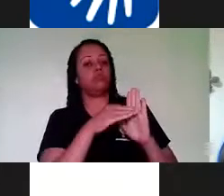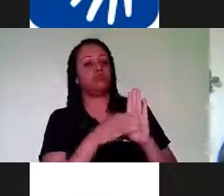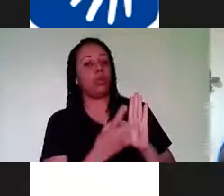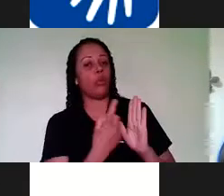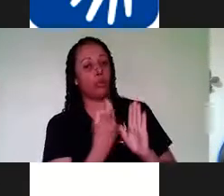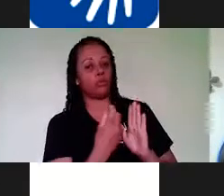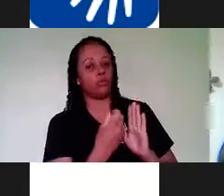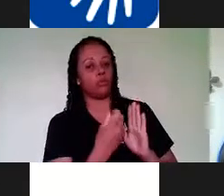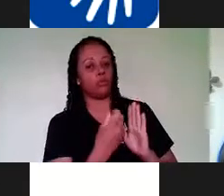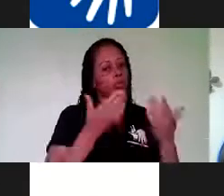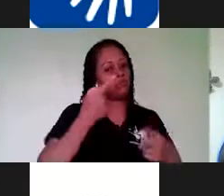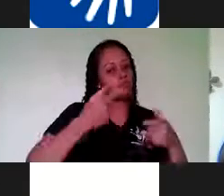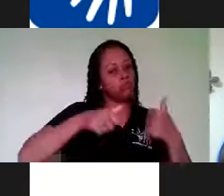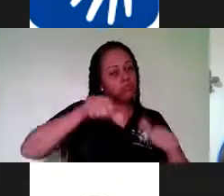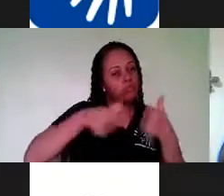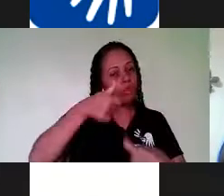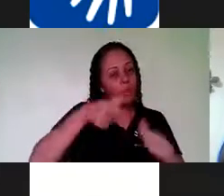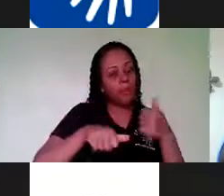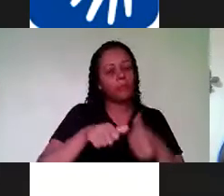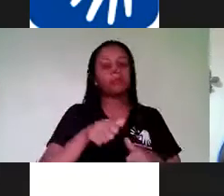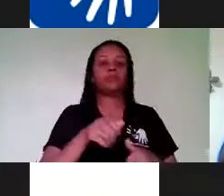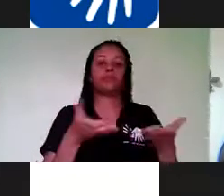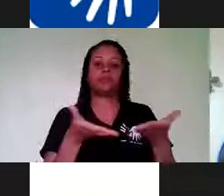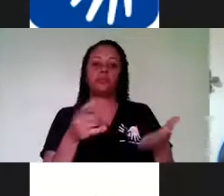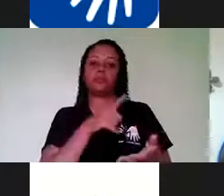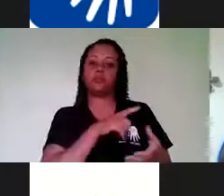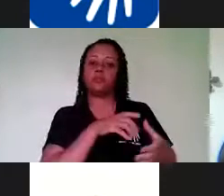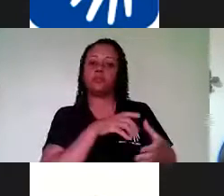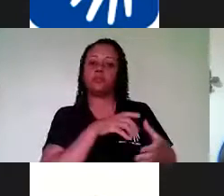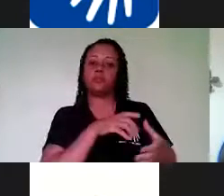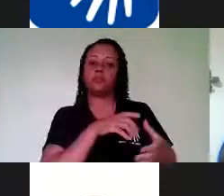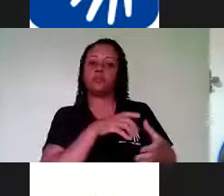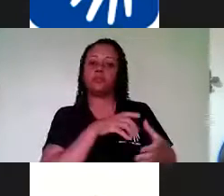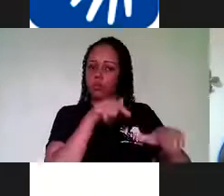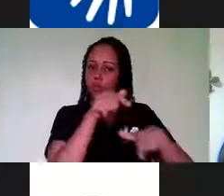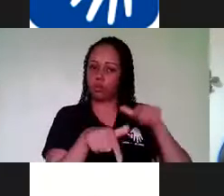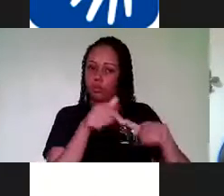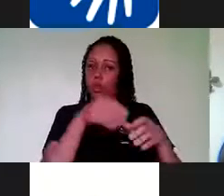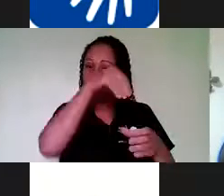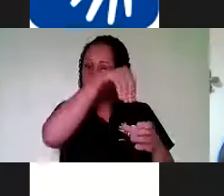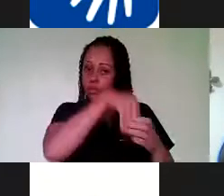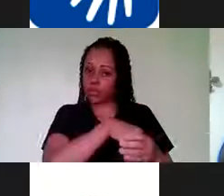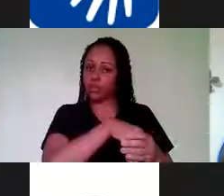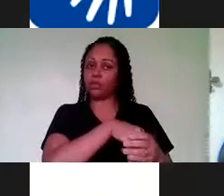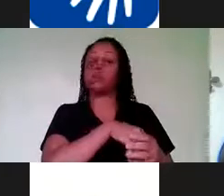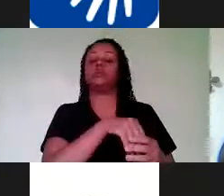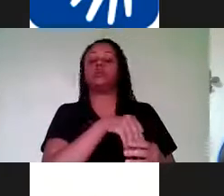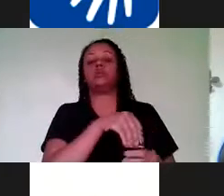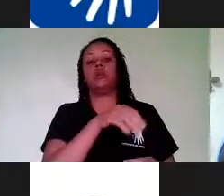Agora, nós temos um grupo de trabalho interministerial que tem discutido essa questão, tem